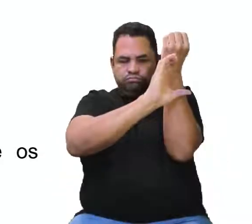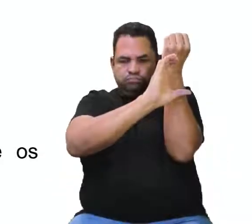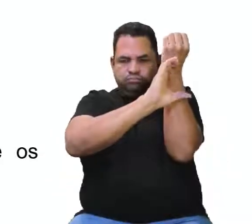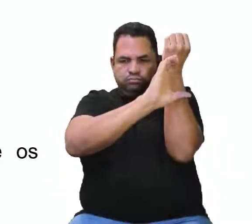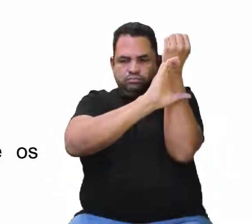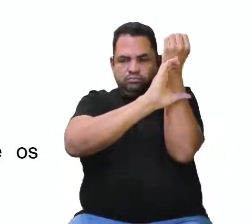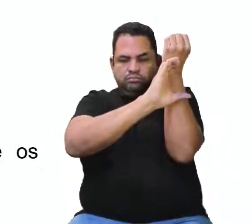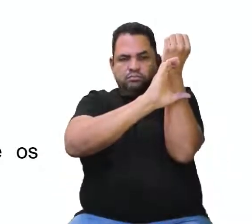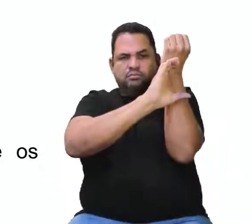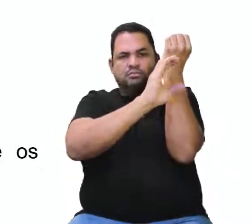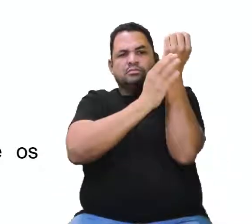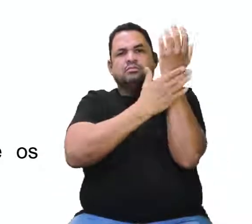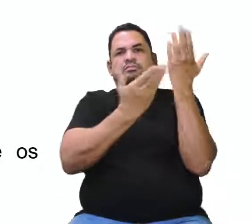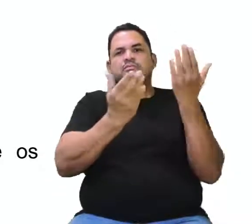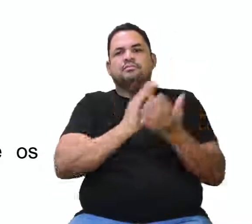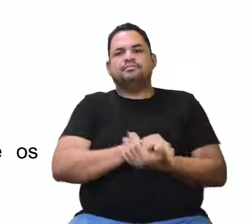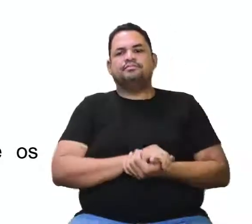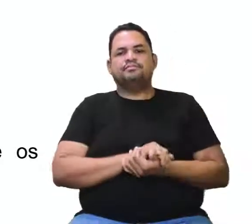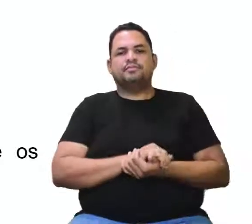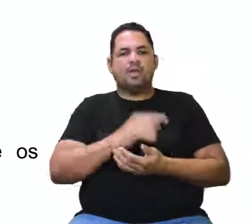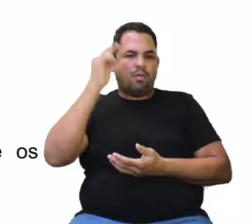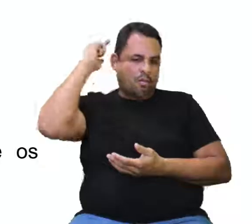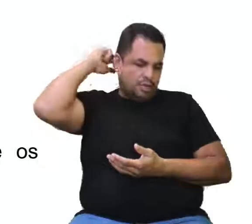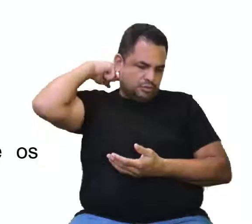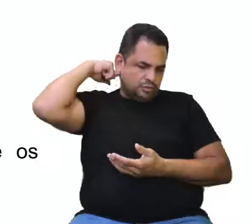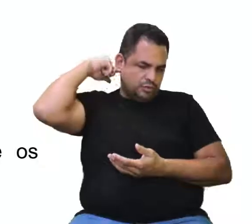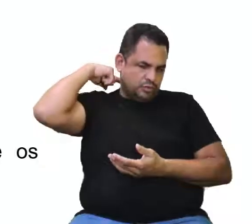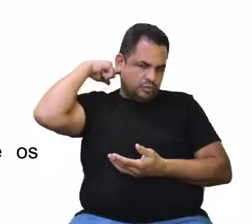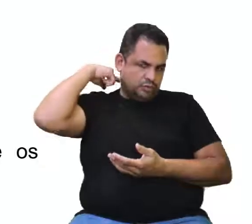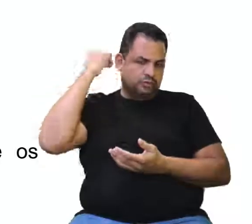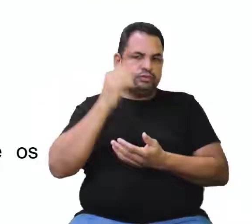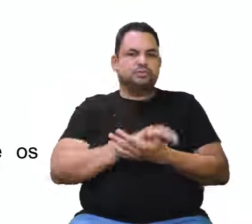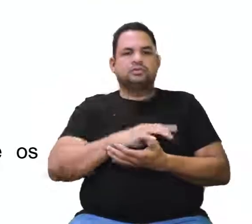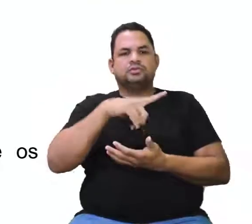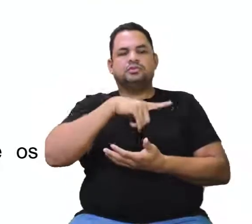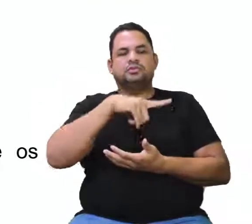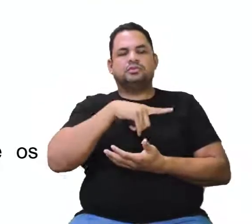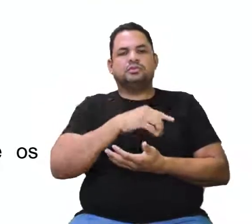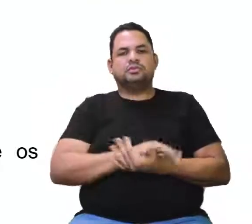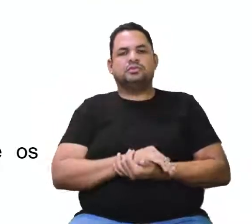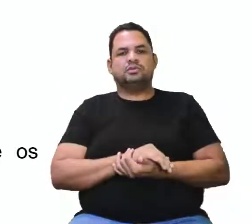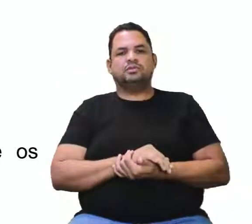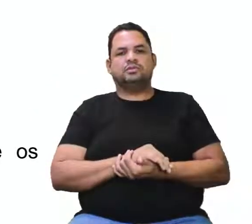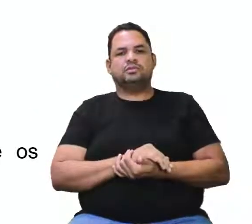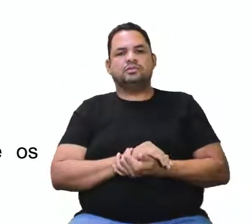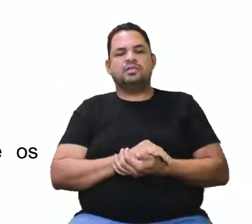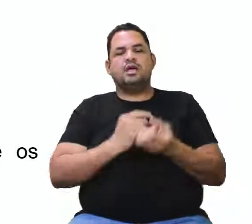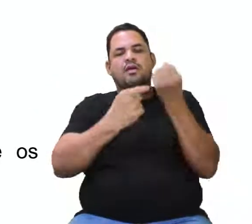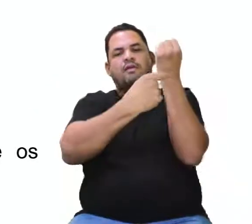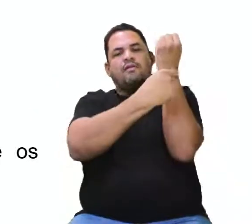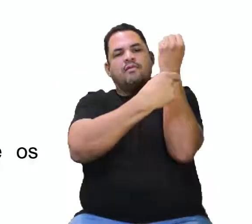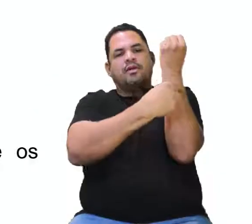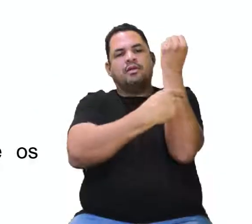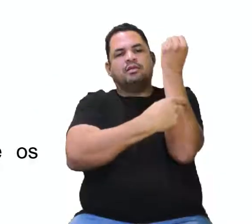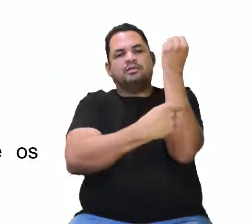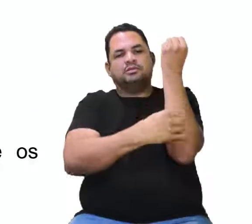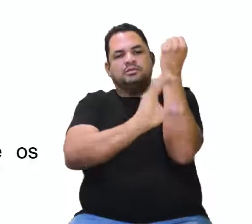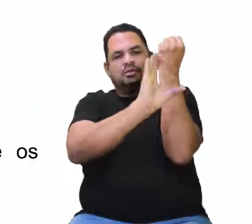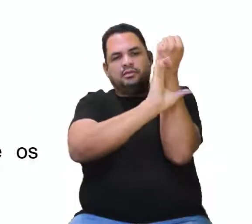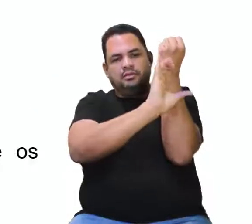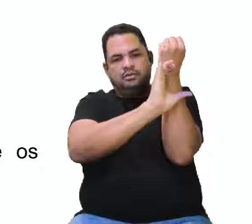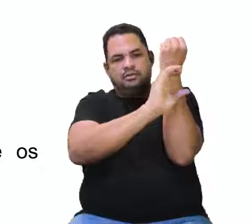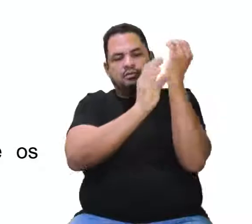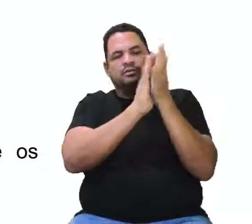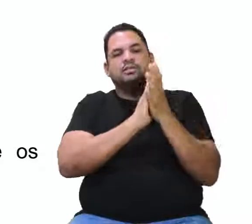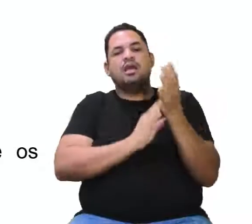cervical, que aí seria uma região do pescoço, então nós temos ali as vértebras cervicais.